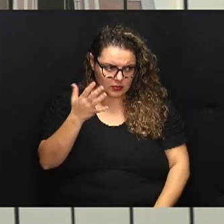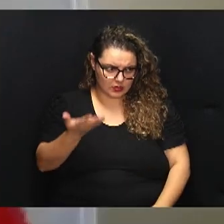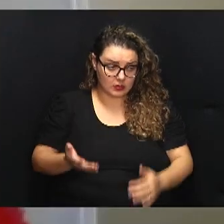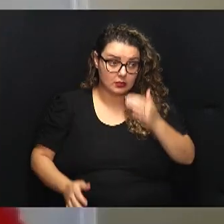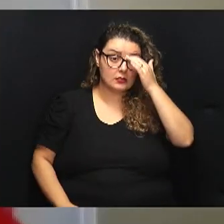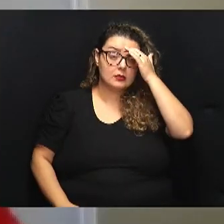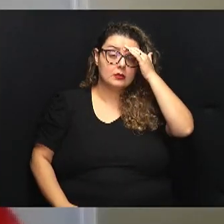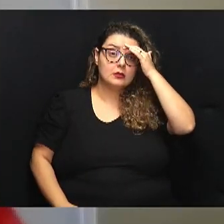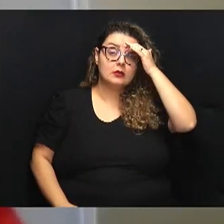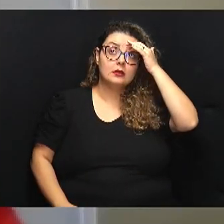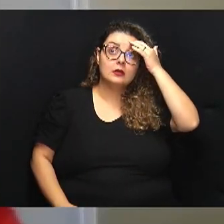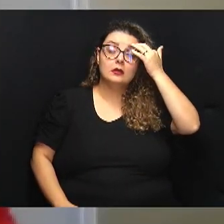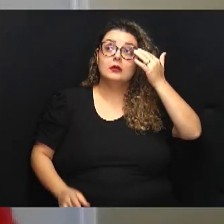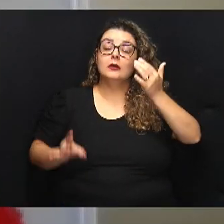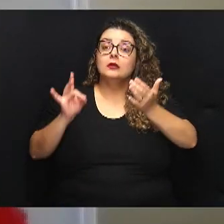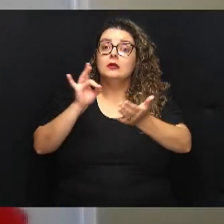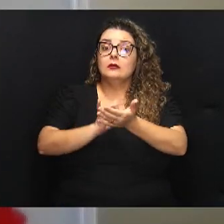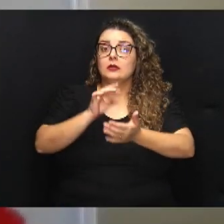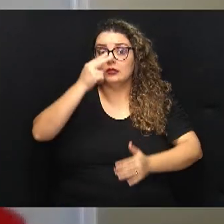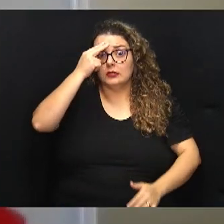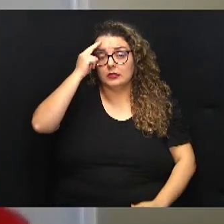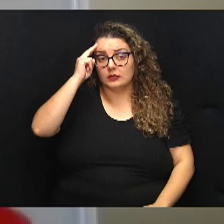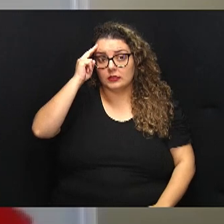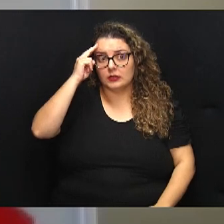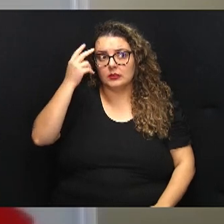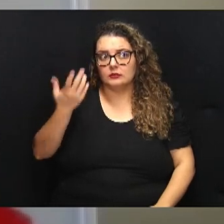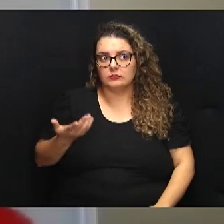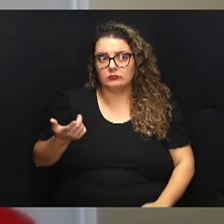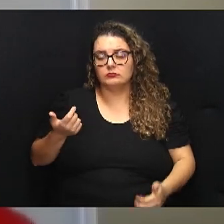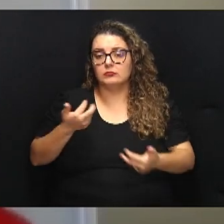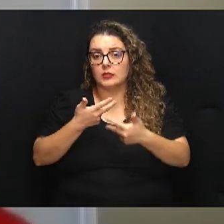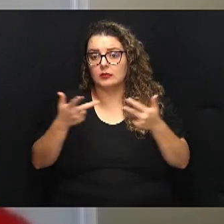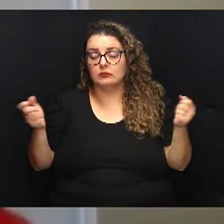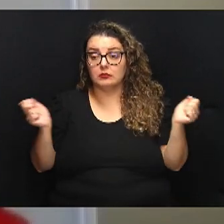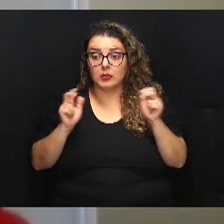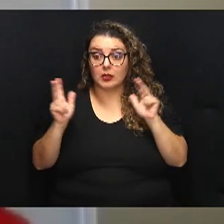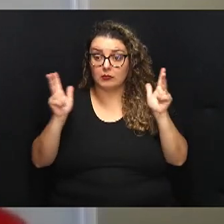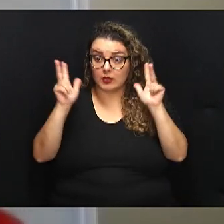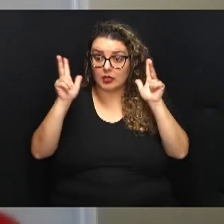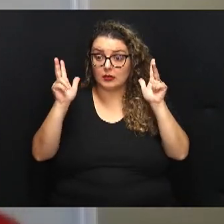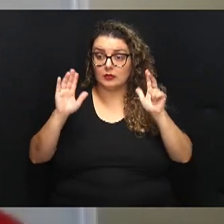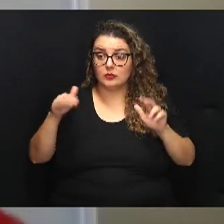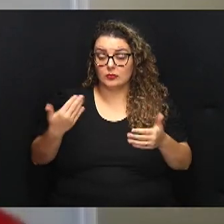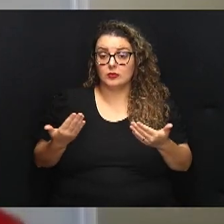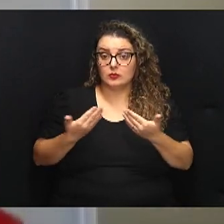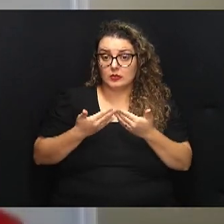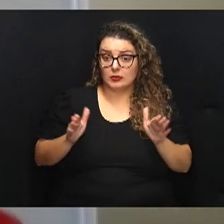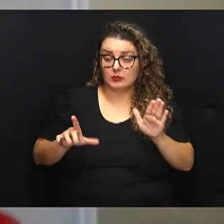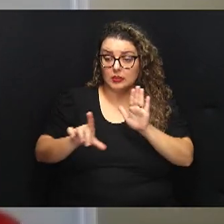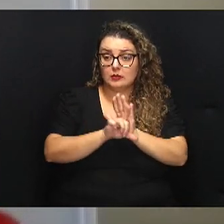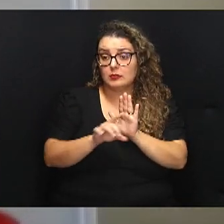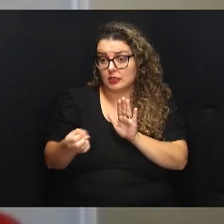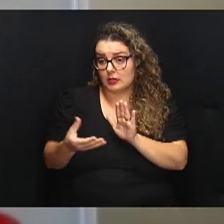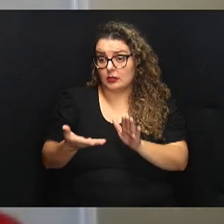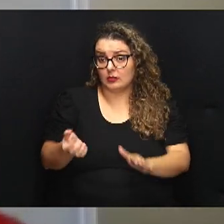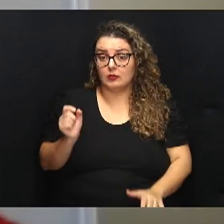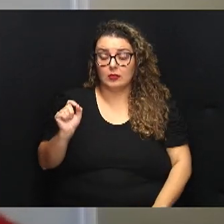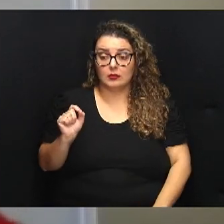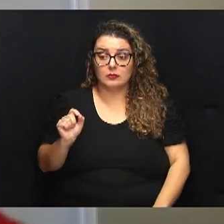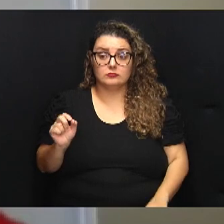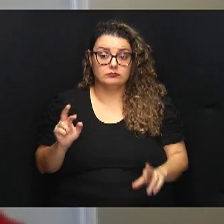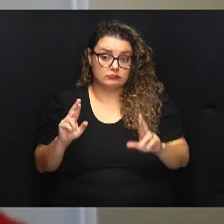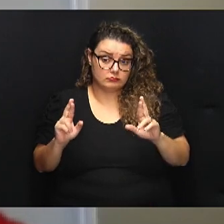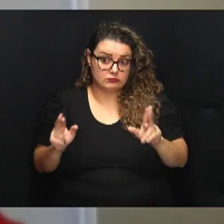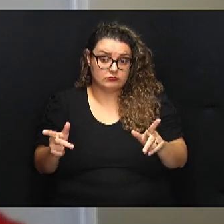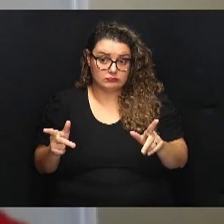Gabriel, na verdade, é o seguinte, uma coisa que chama atenção quando a gente abre essa legislação nova é que, diferentemente